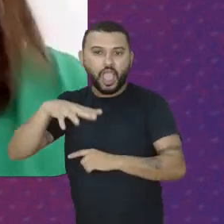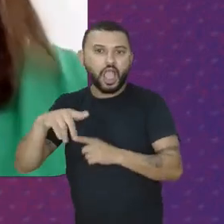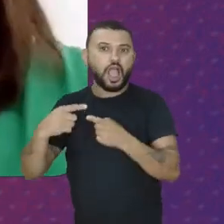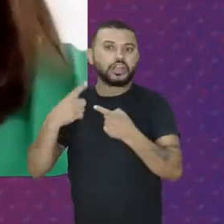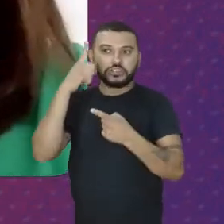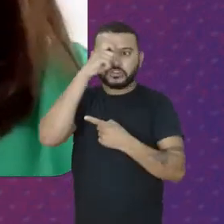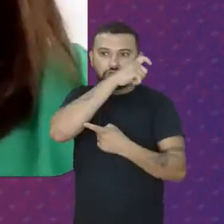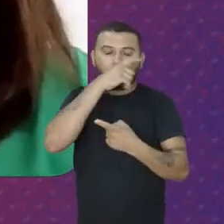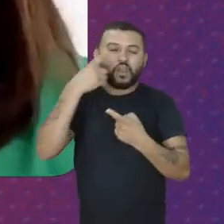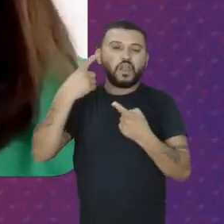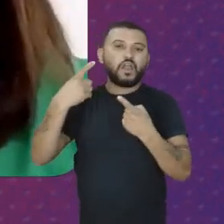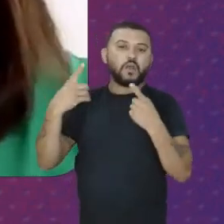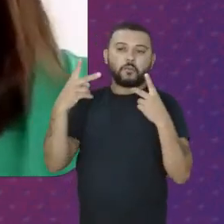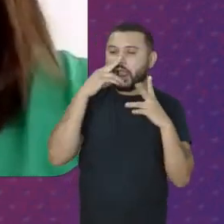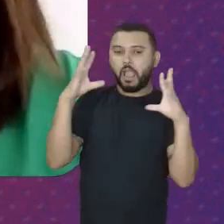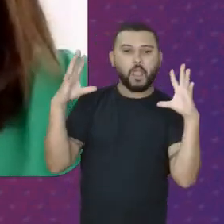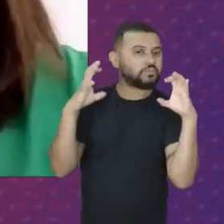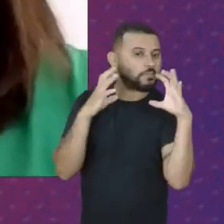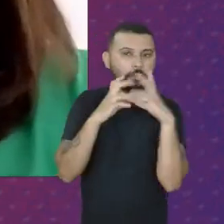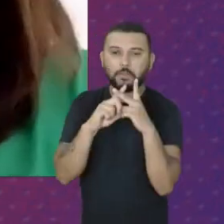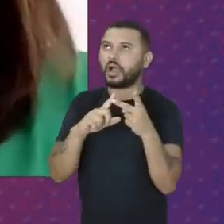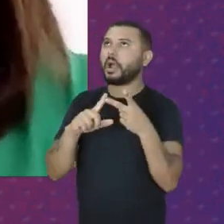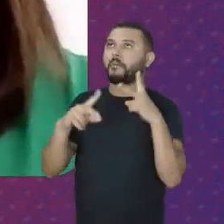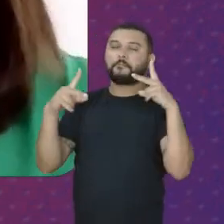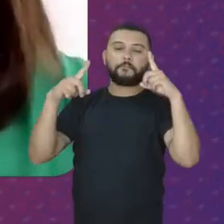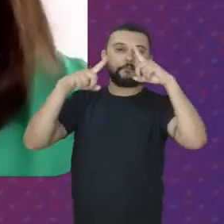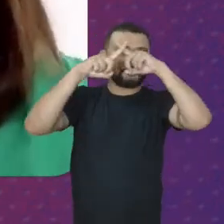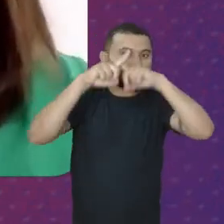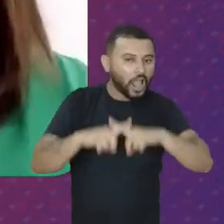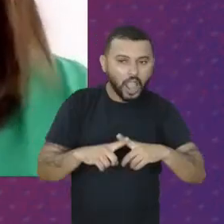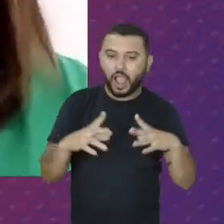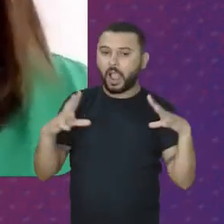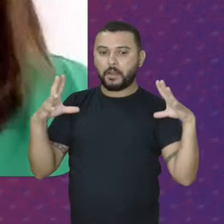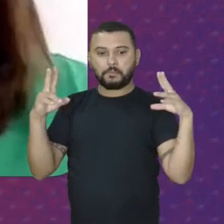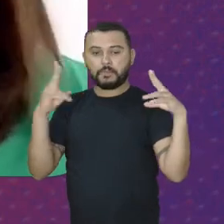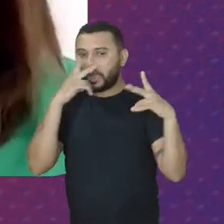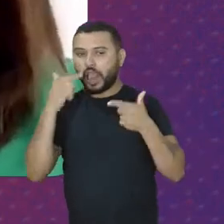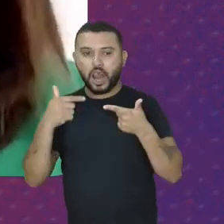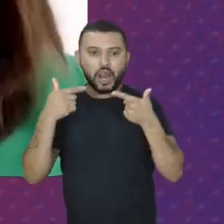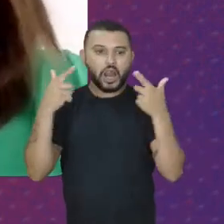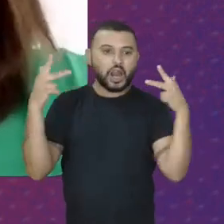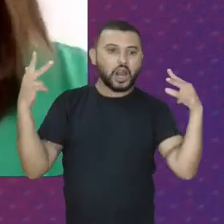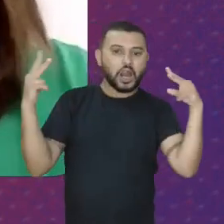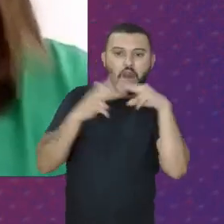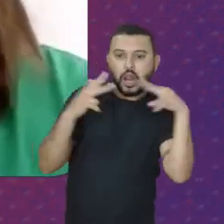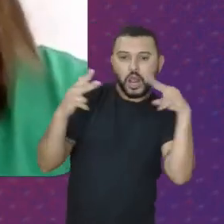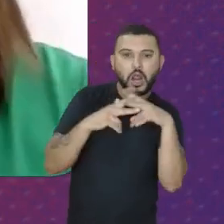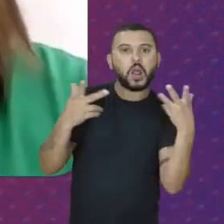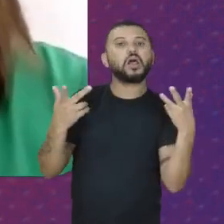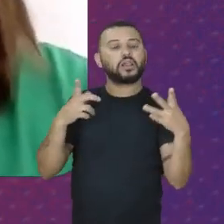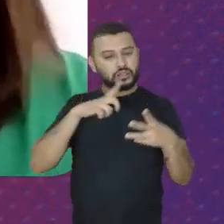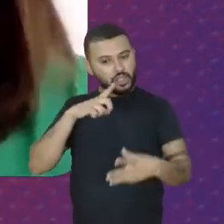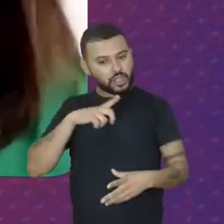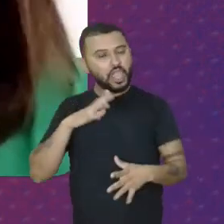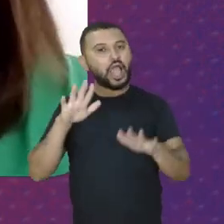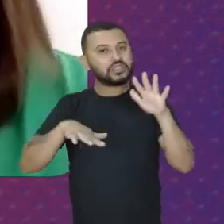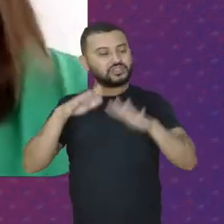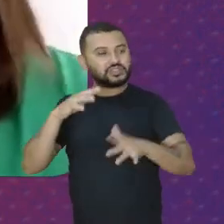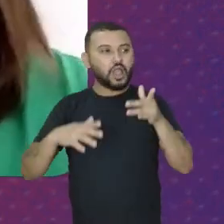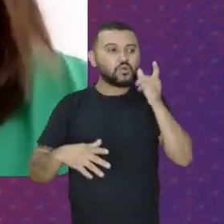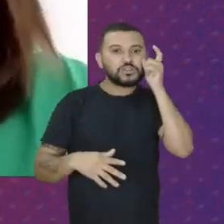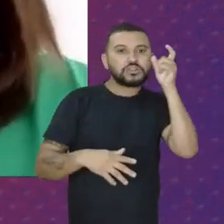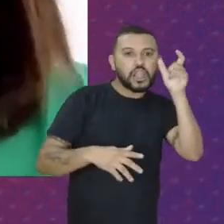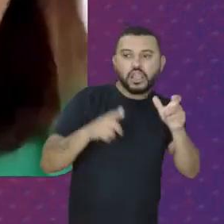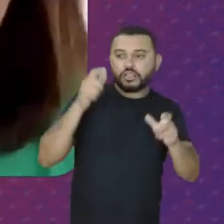cenário de disputas, de competições, de luta ranhenta no dia a dia por